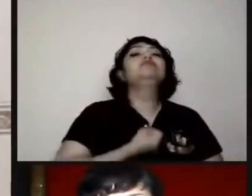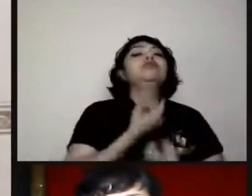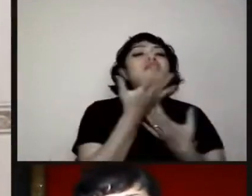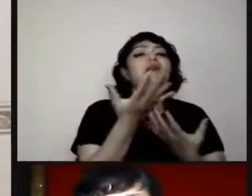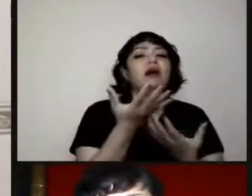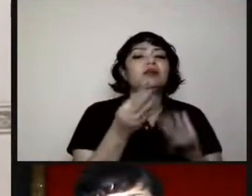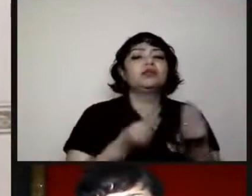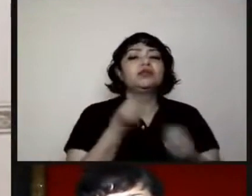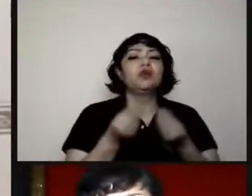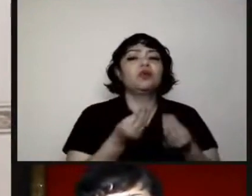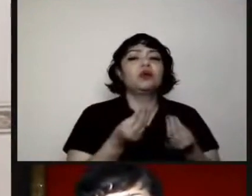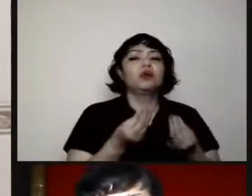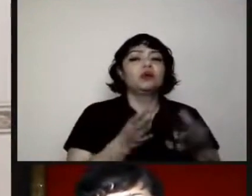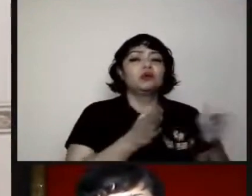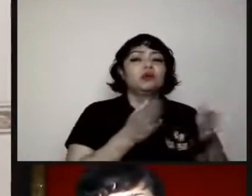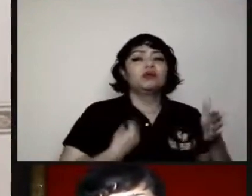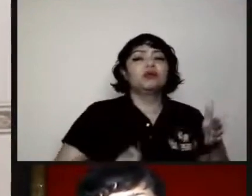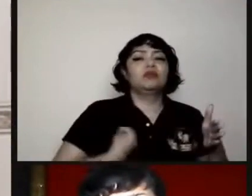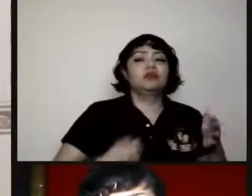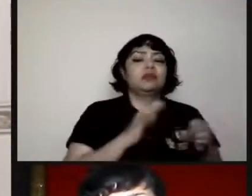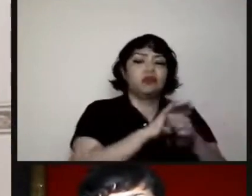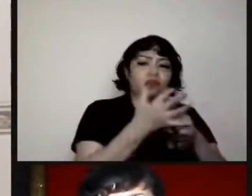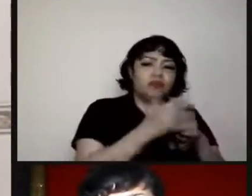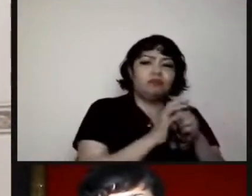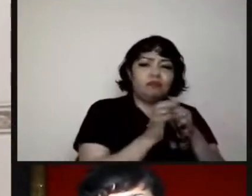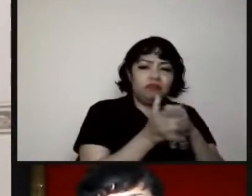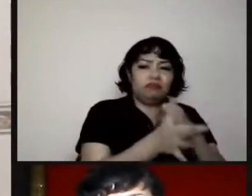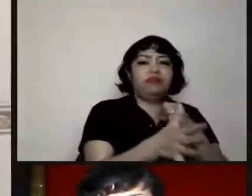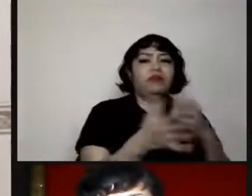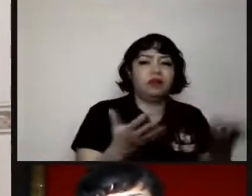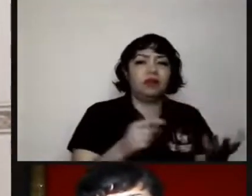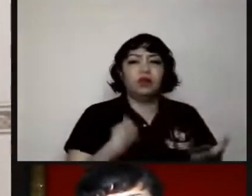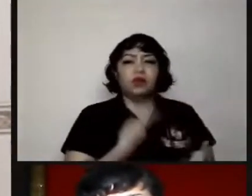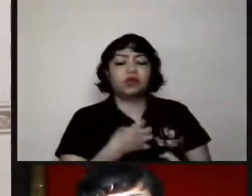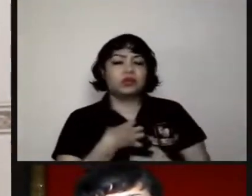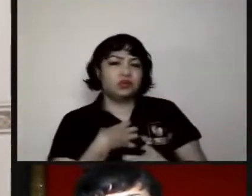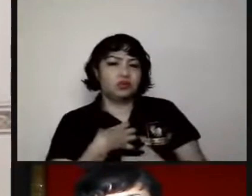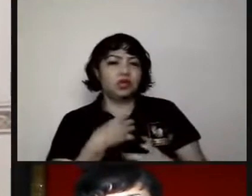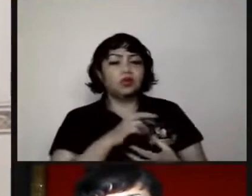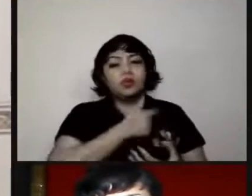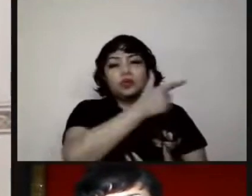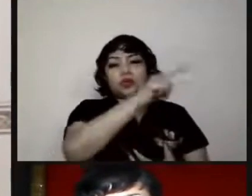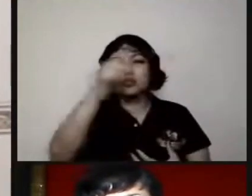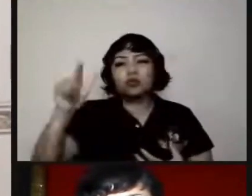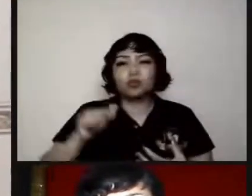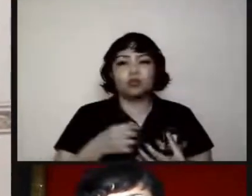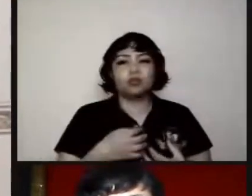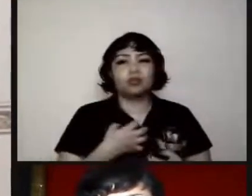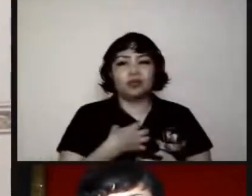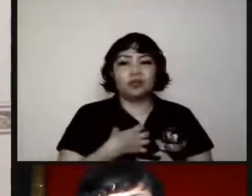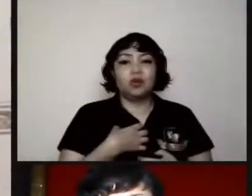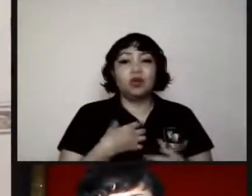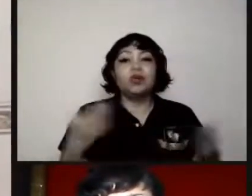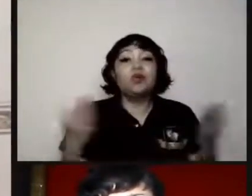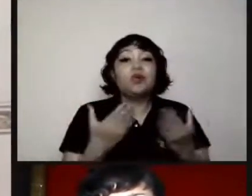né, da questão da Covid, né, o que nós passamos, o que todo mundo passou, e hoje o que é retornar, o que